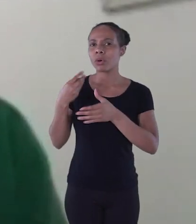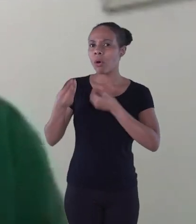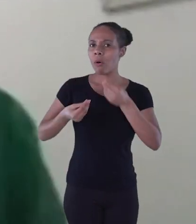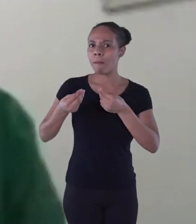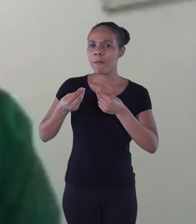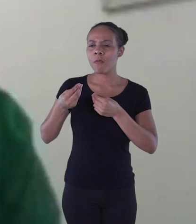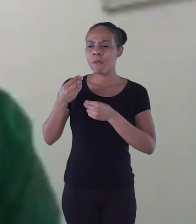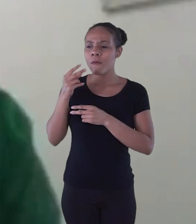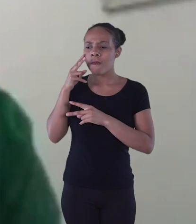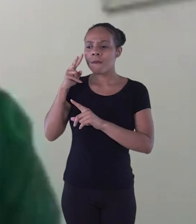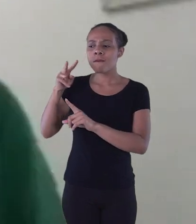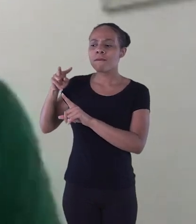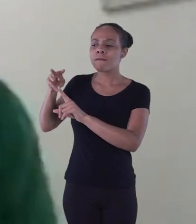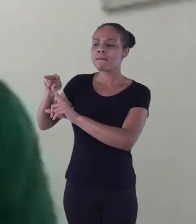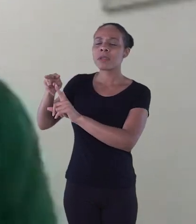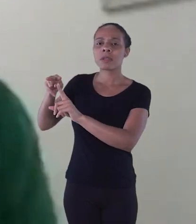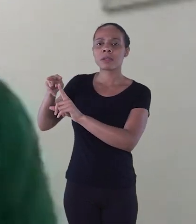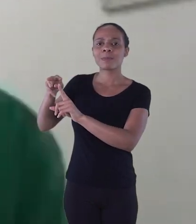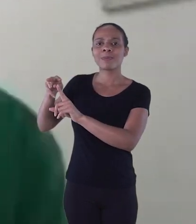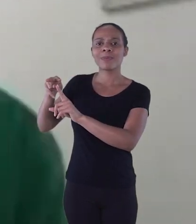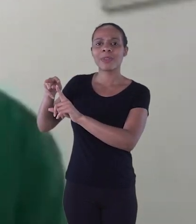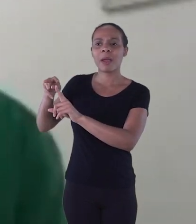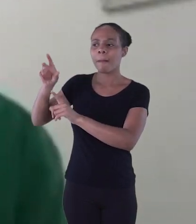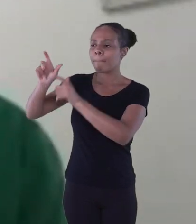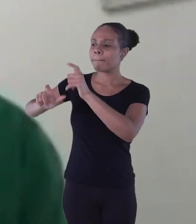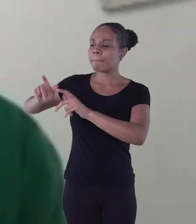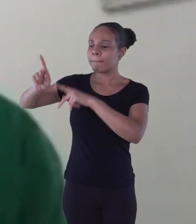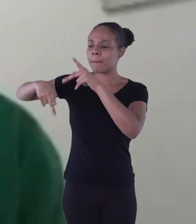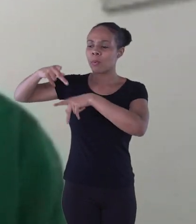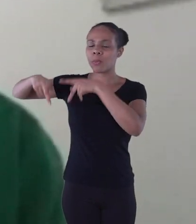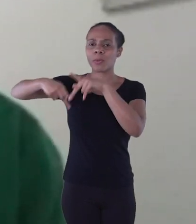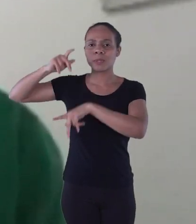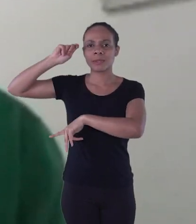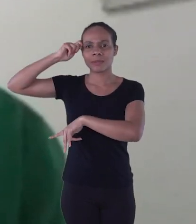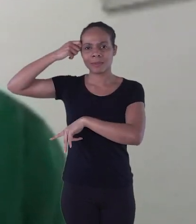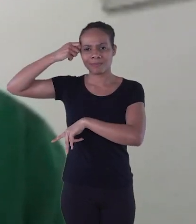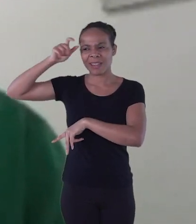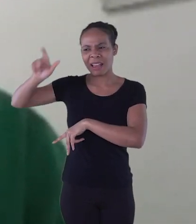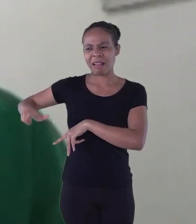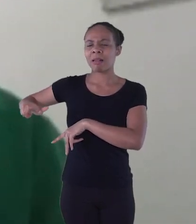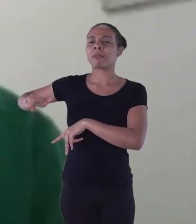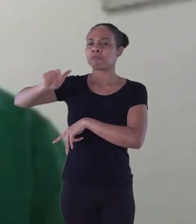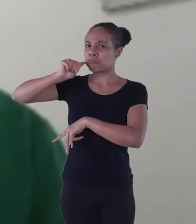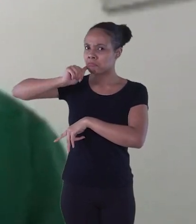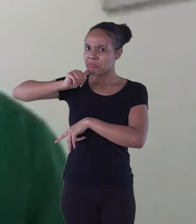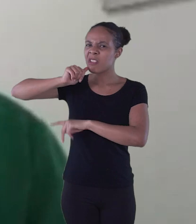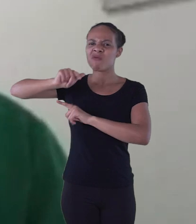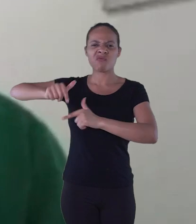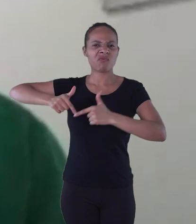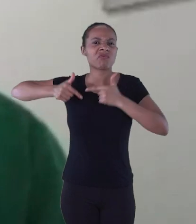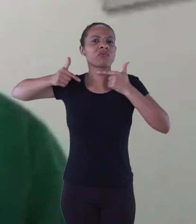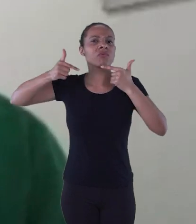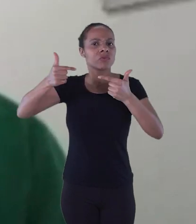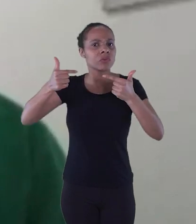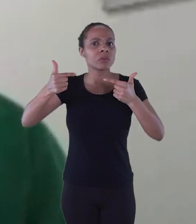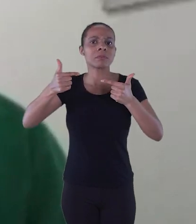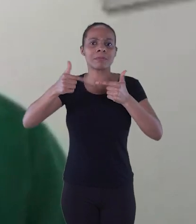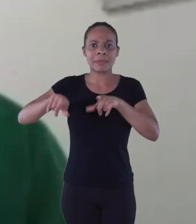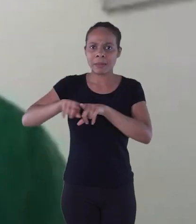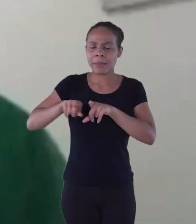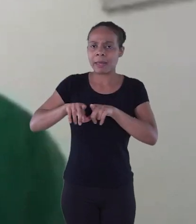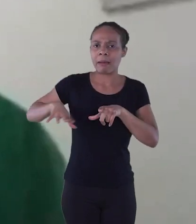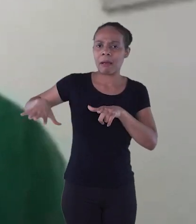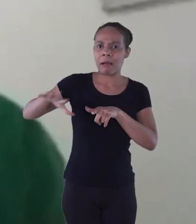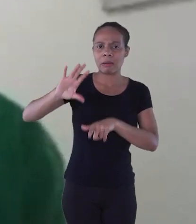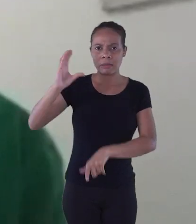né? Pela força de um tipo de pensamento que o Nina tinha em determinado momento, daquele momento da ciência no Brasil. Nina